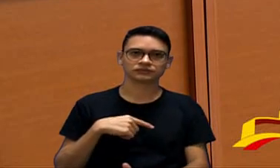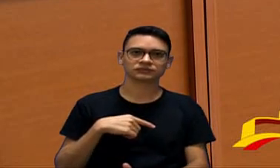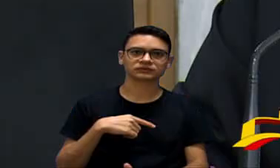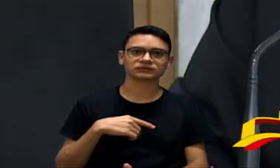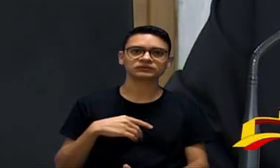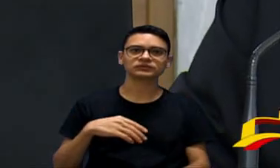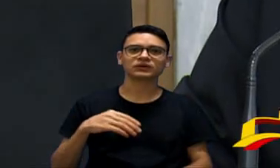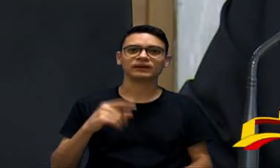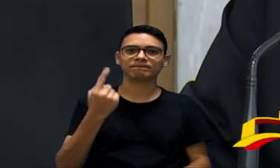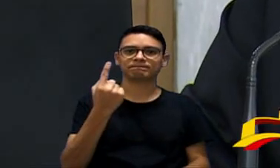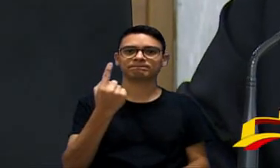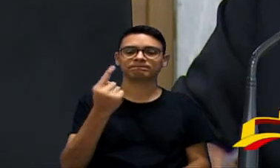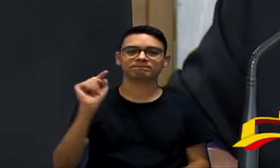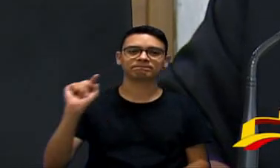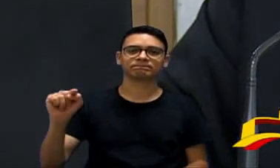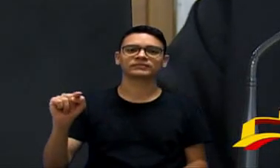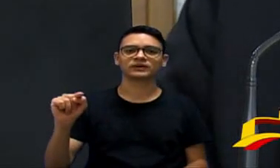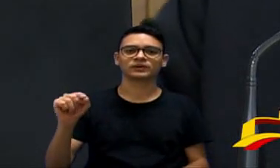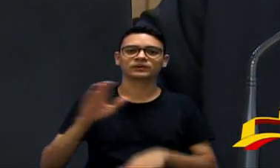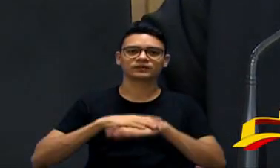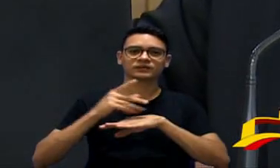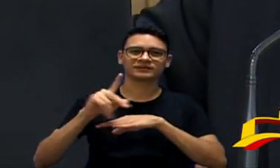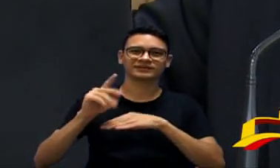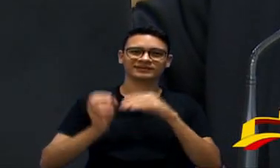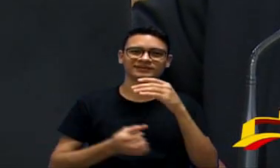requerimento 1000 da vereadora...